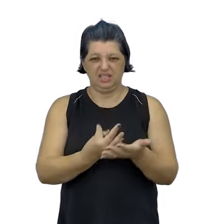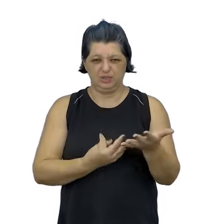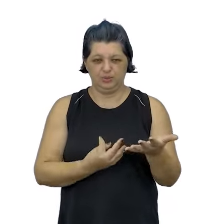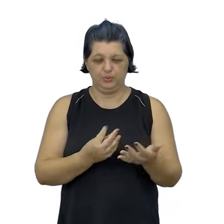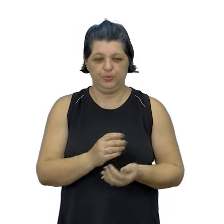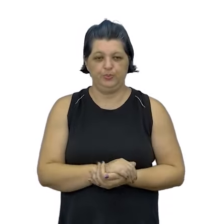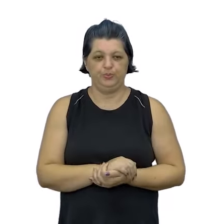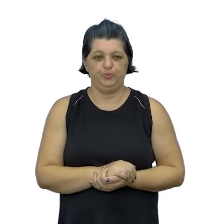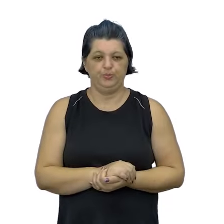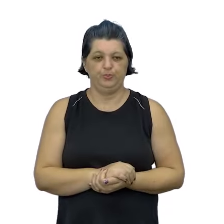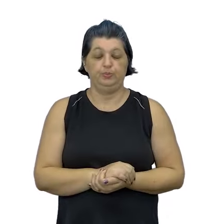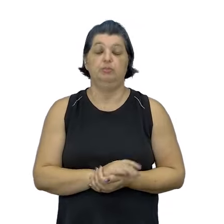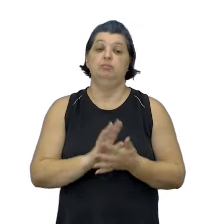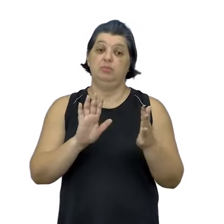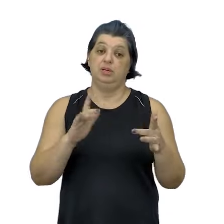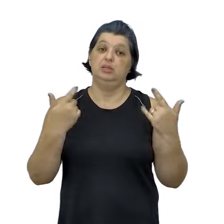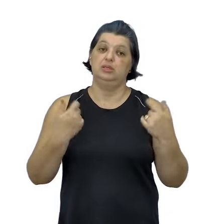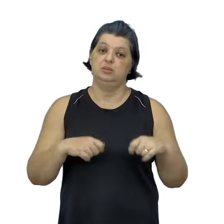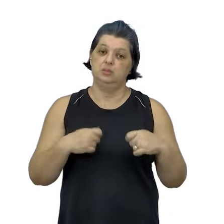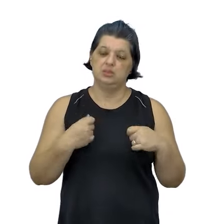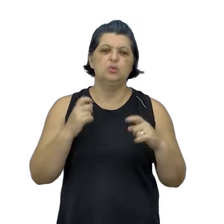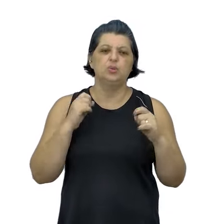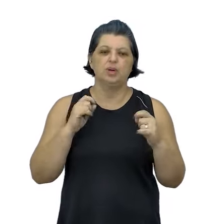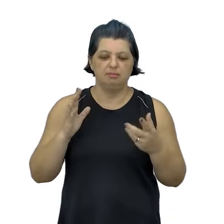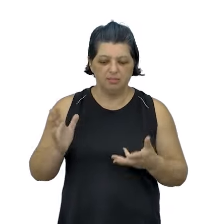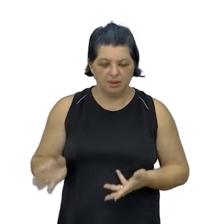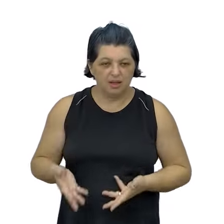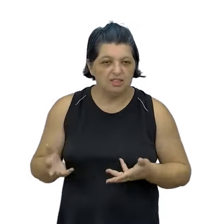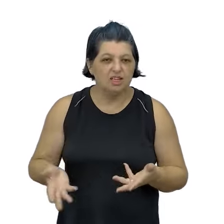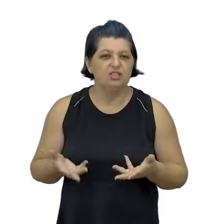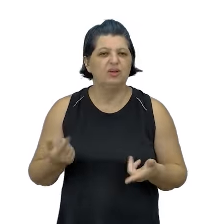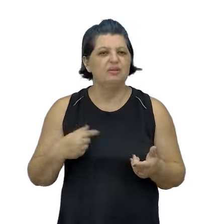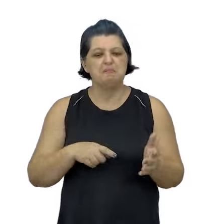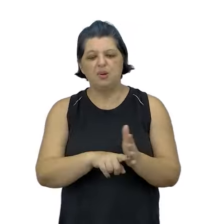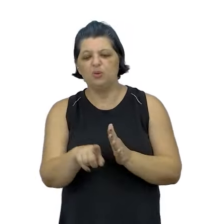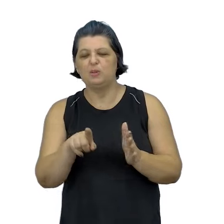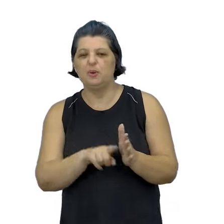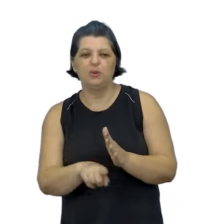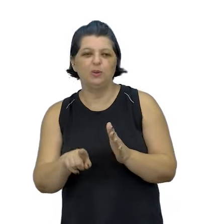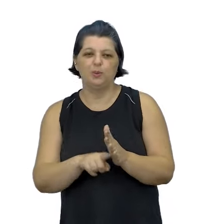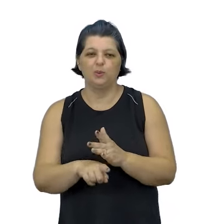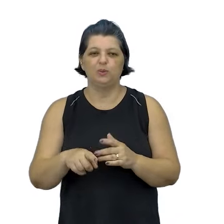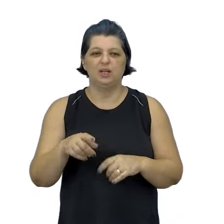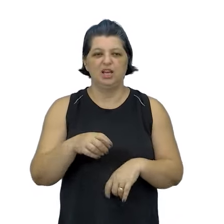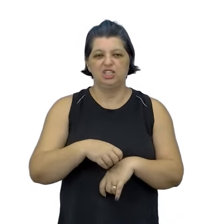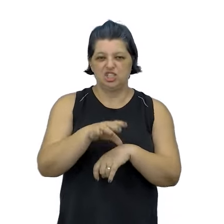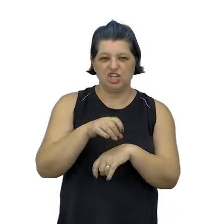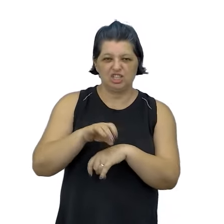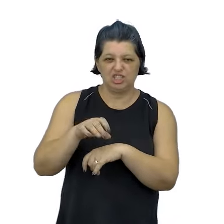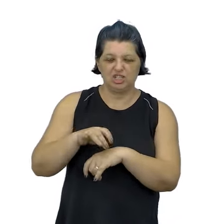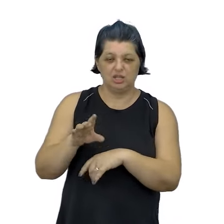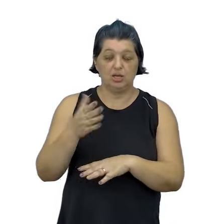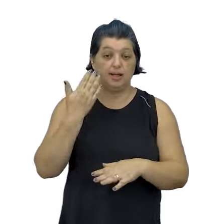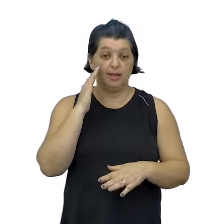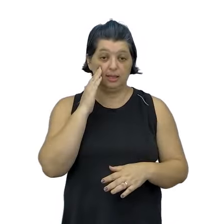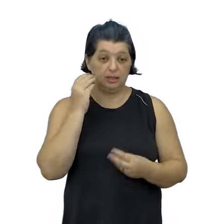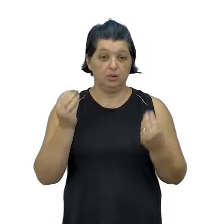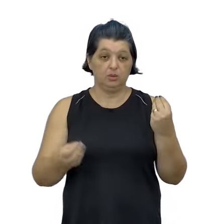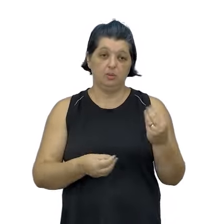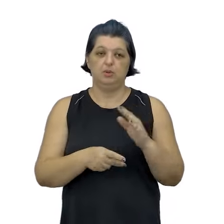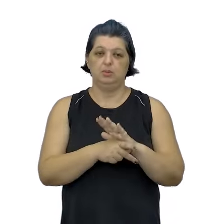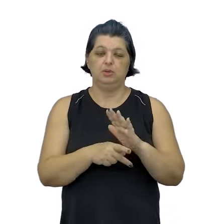isso, vocês vão provocando, né? Vai perguntando, vai dando pista para que eles entendam que é uma espécie de fragmento